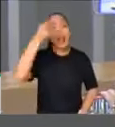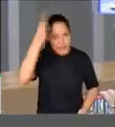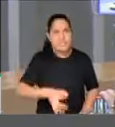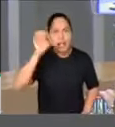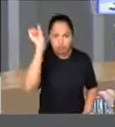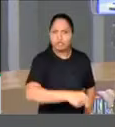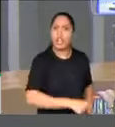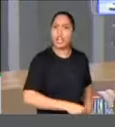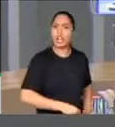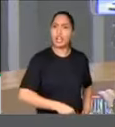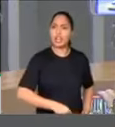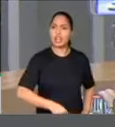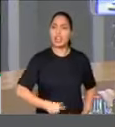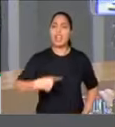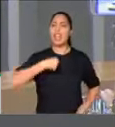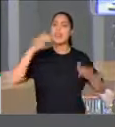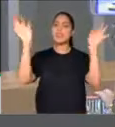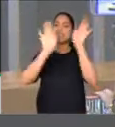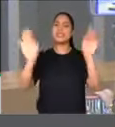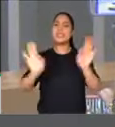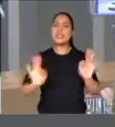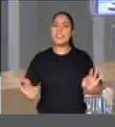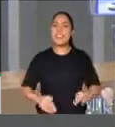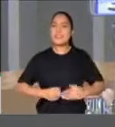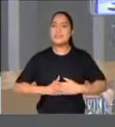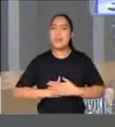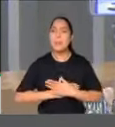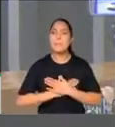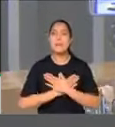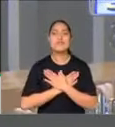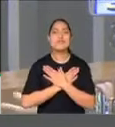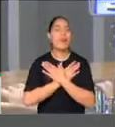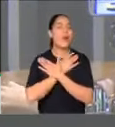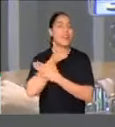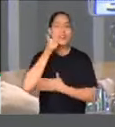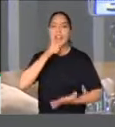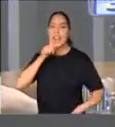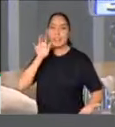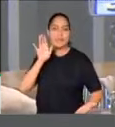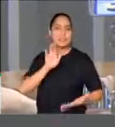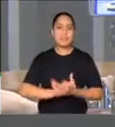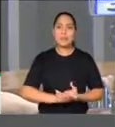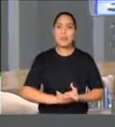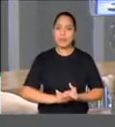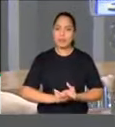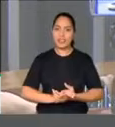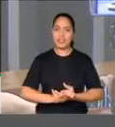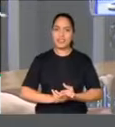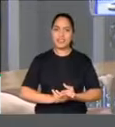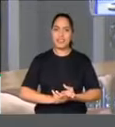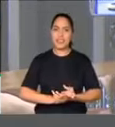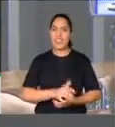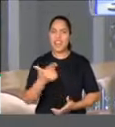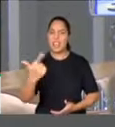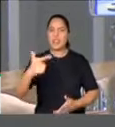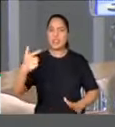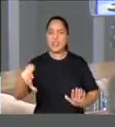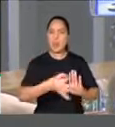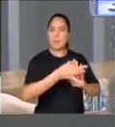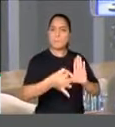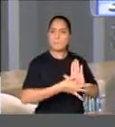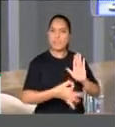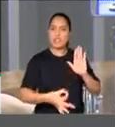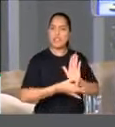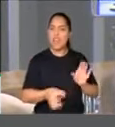sim. Eu sou muito feliz, sou apaixonada por minha esposa. E não há argumento para homofobia mais